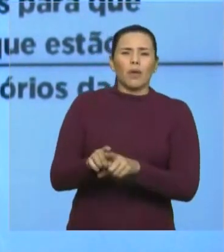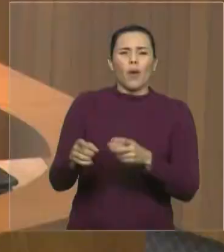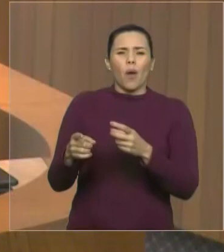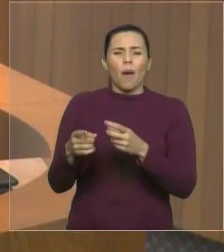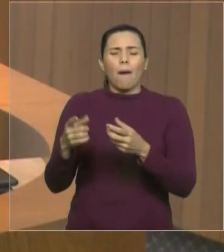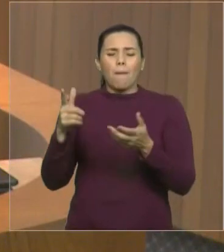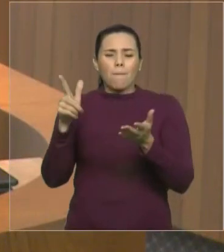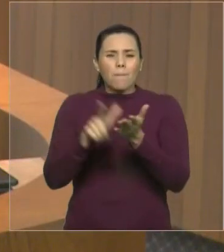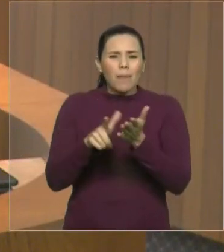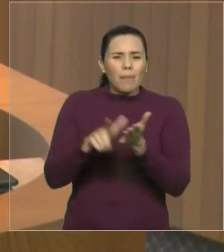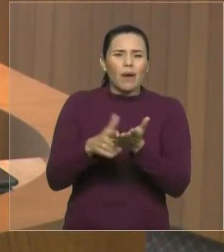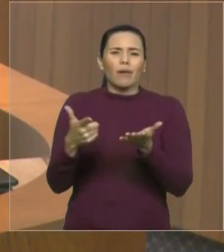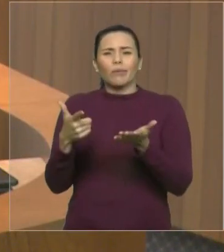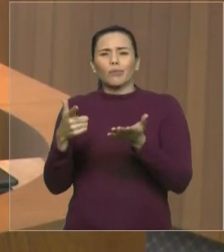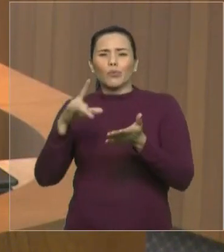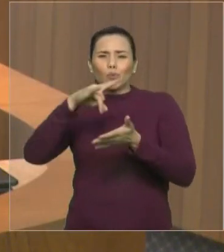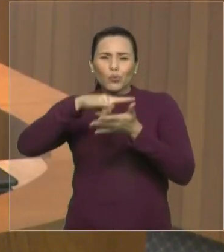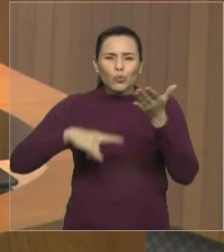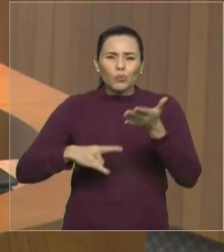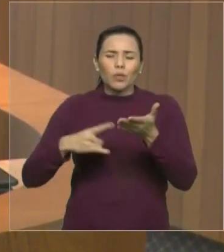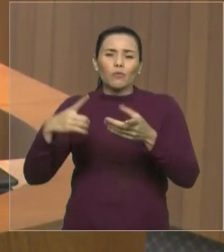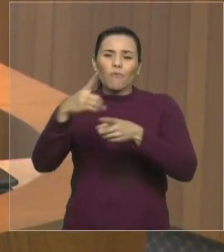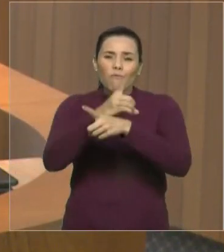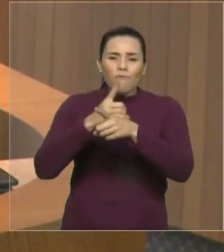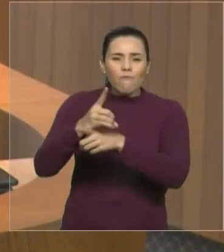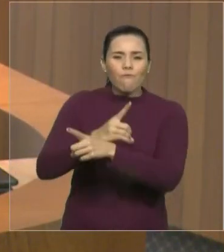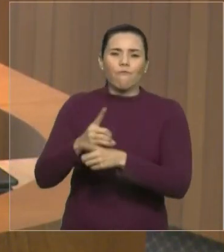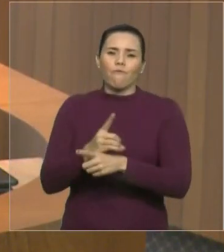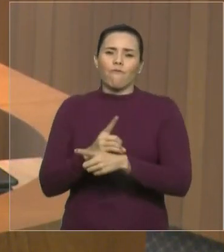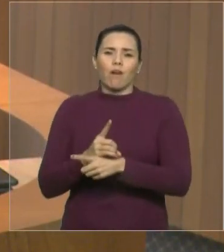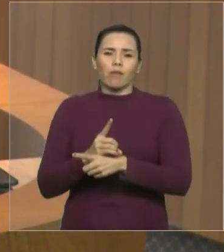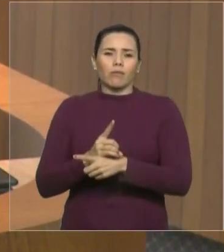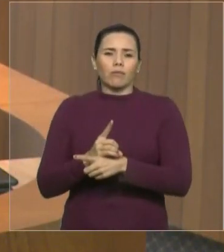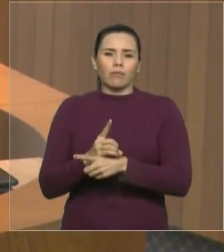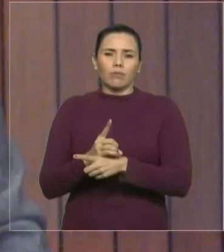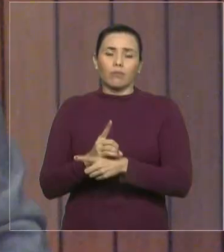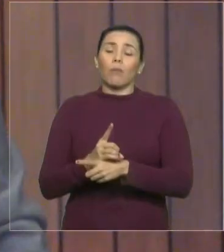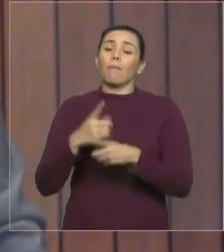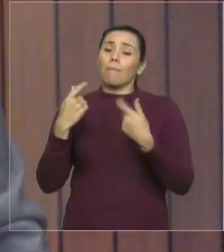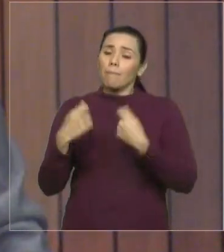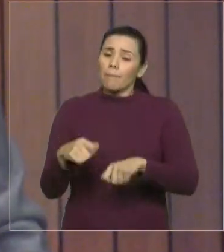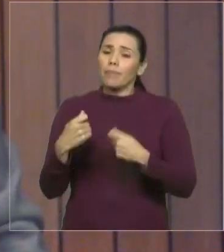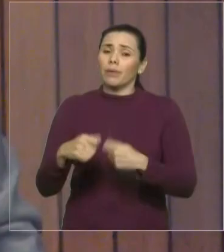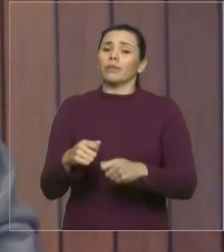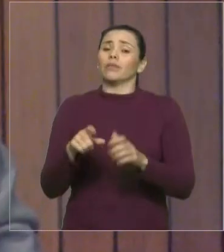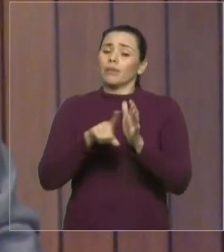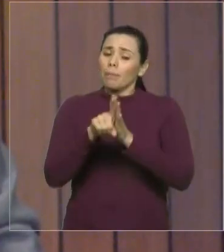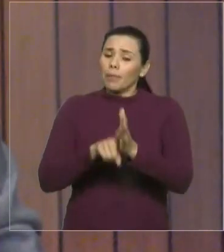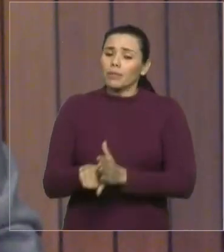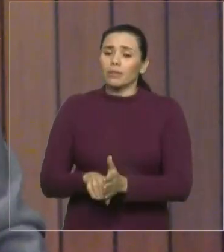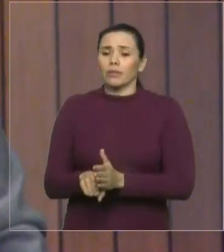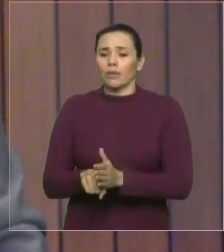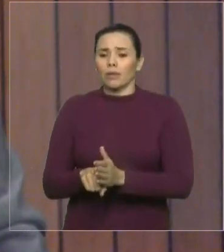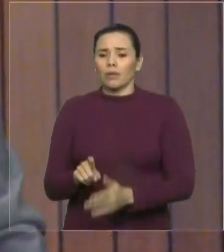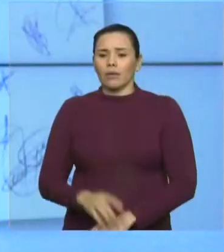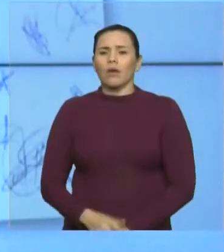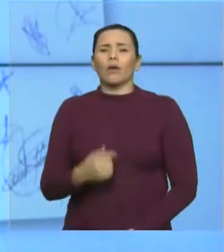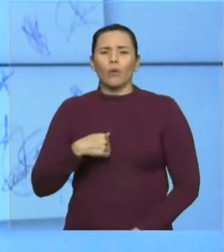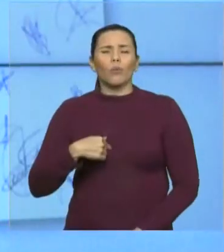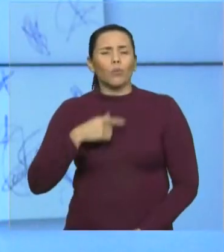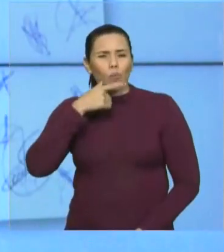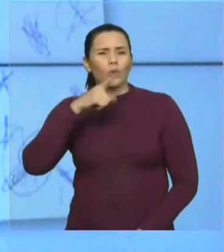isso passar. A sociedade espera de nós. Aqui o requerimento da CPI, que conseguimos 15